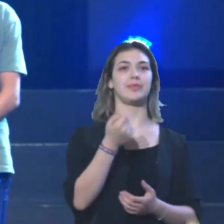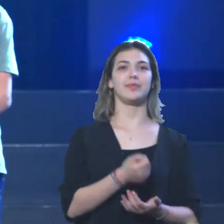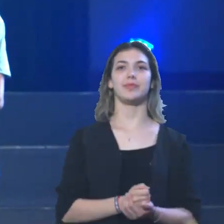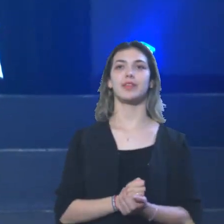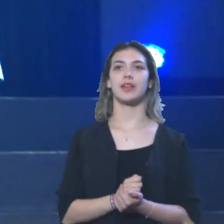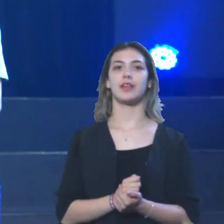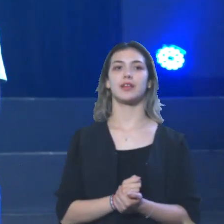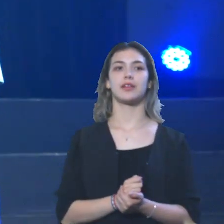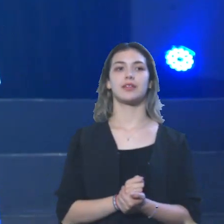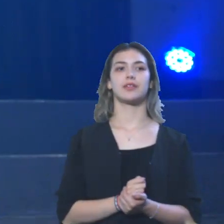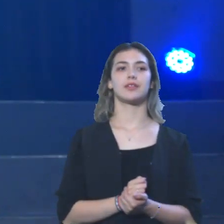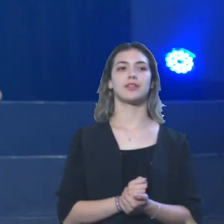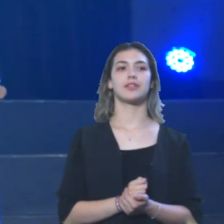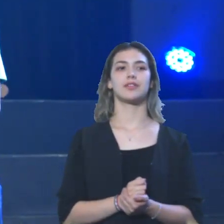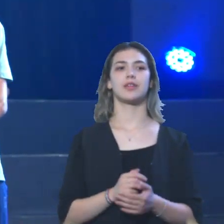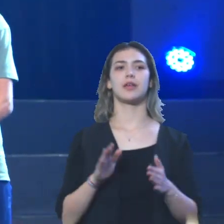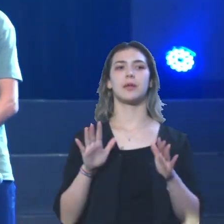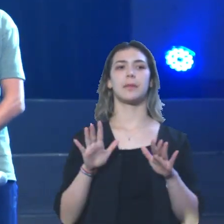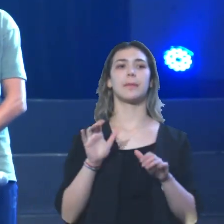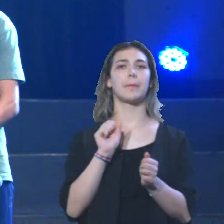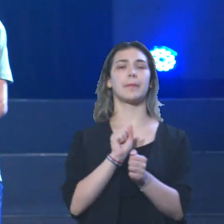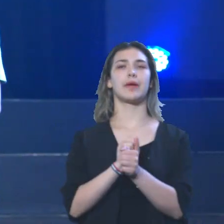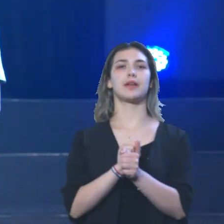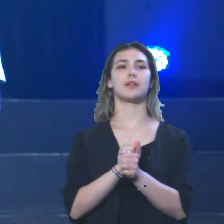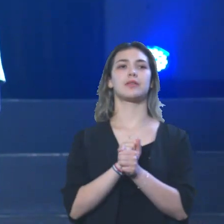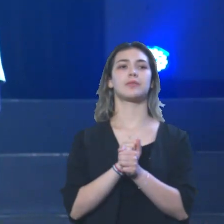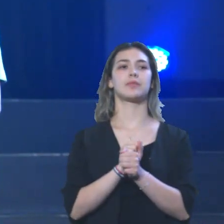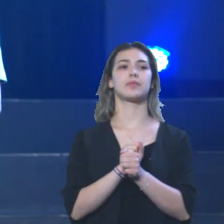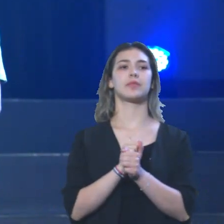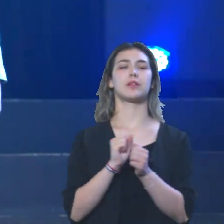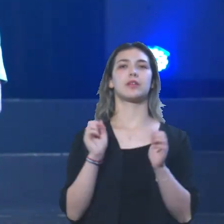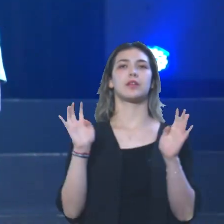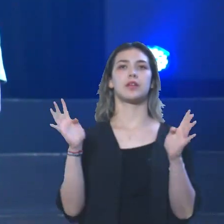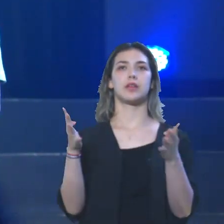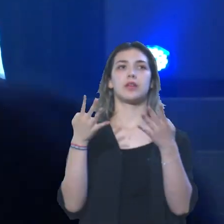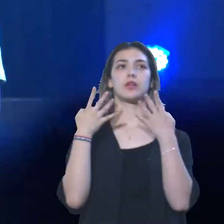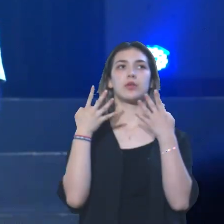Para tudo que você está fazendo aqui, presta atenção no que eu vou falar.